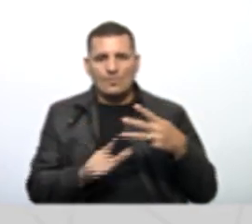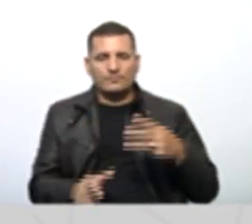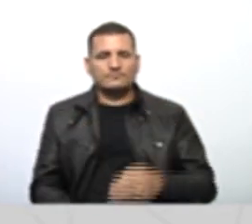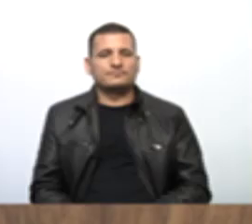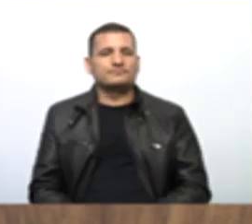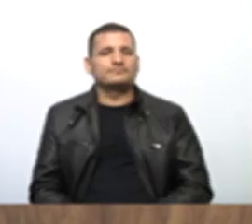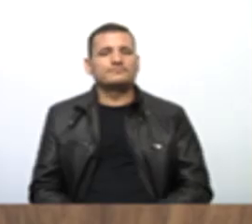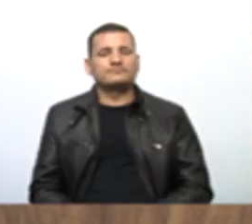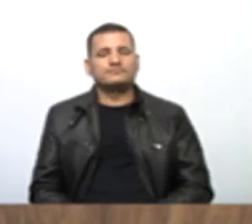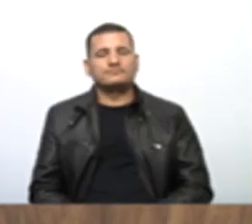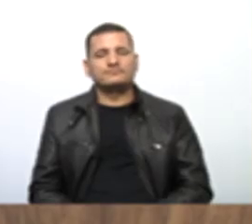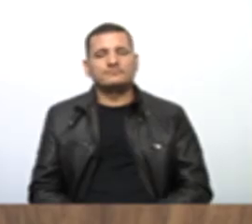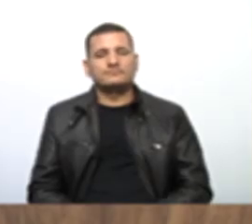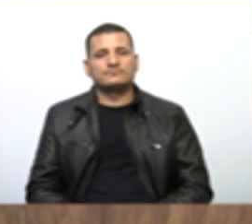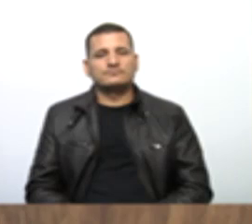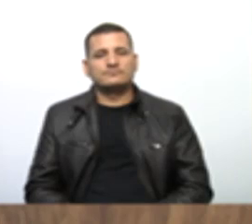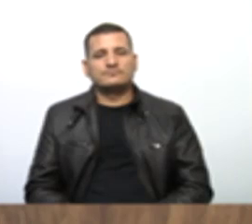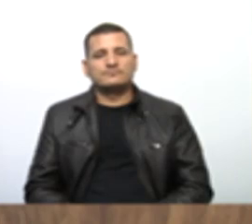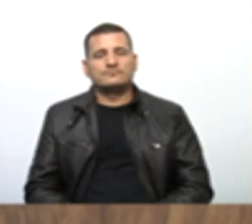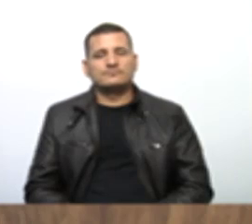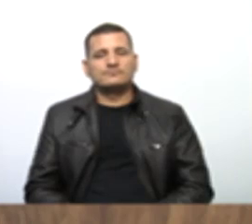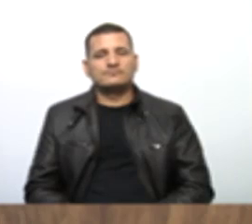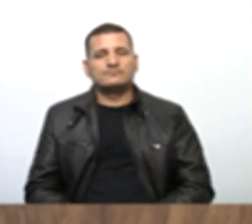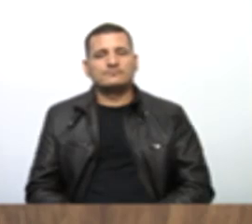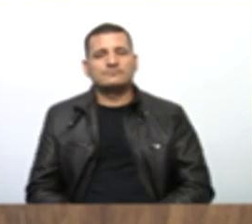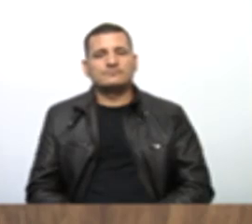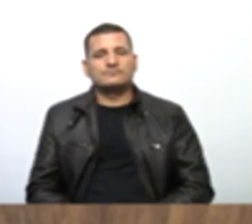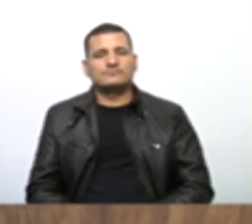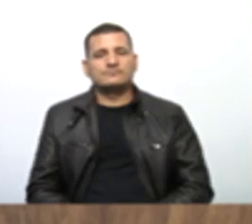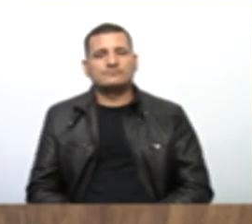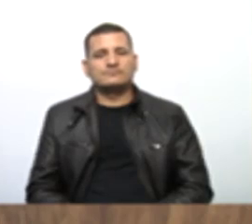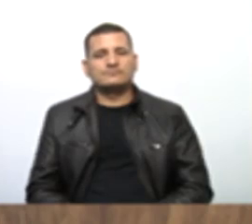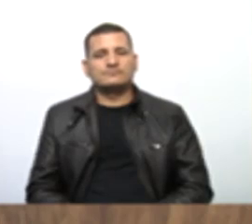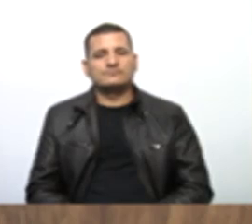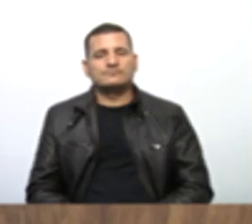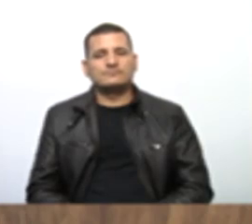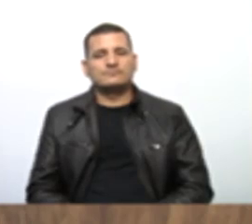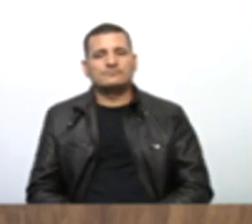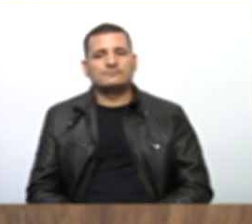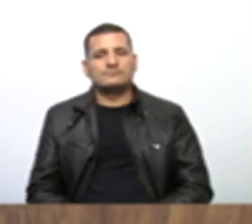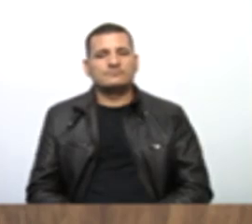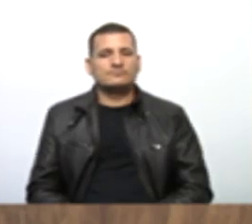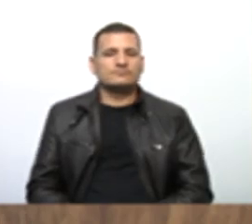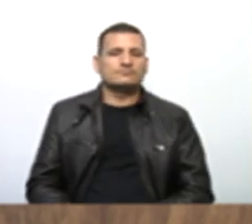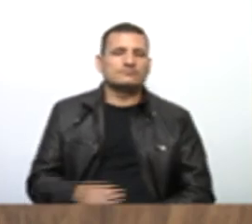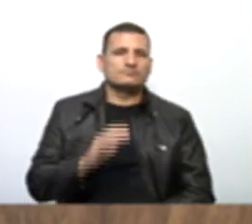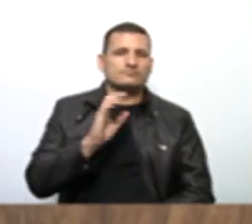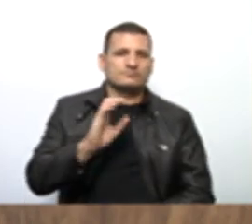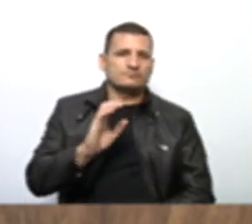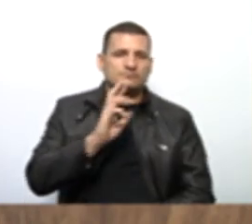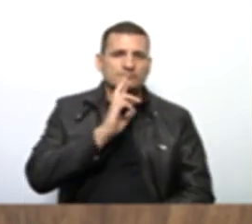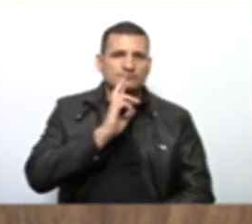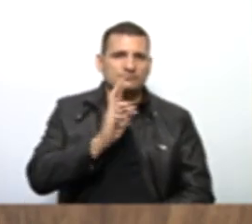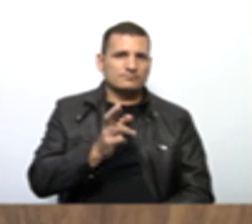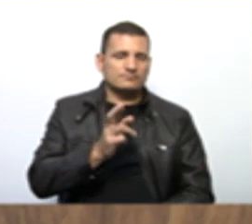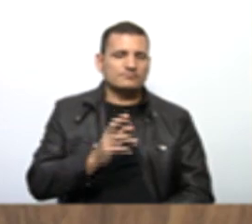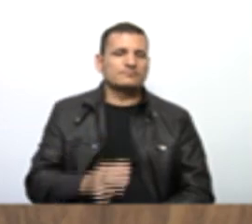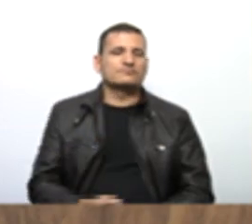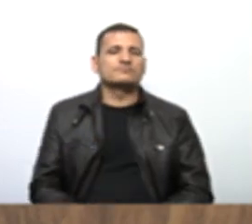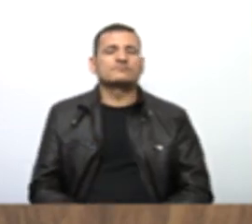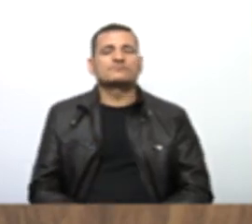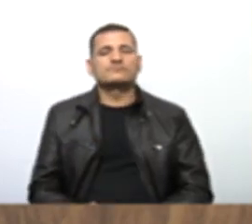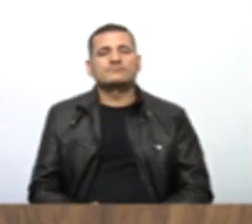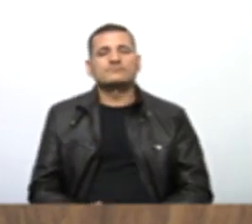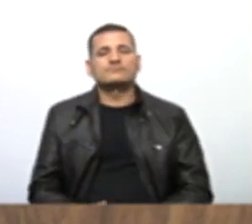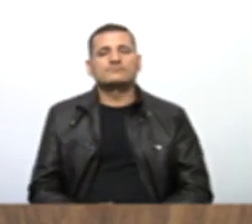pessoal aqui acha que marcos não é marcos vinícius da zona norte ele acha que é a letra c cabo utp da questão 5